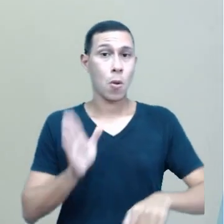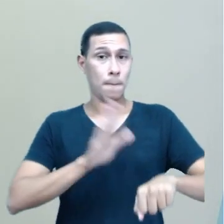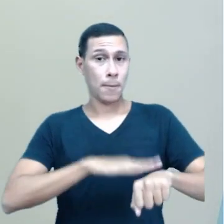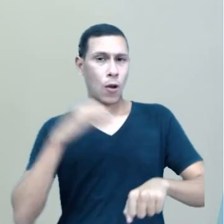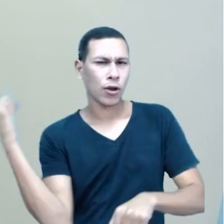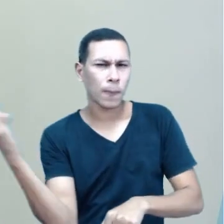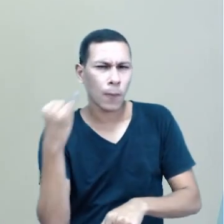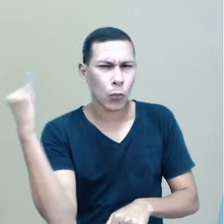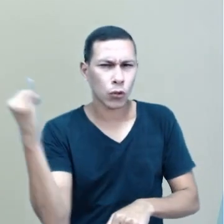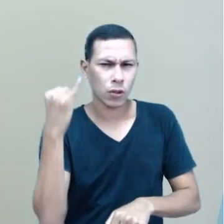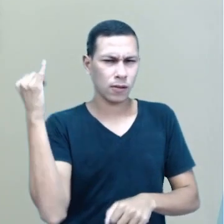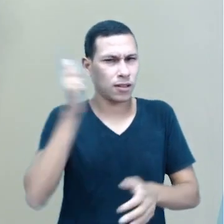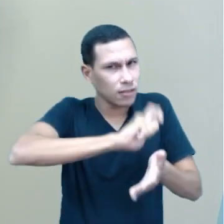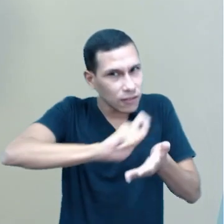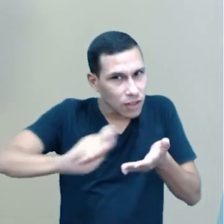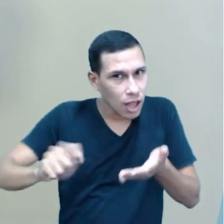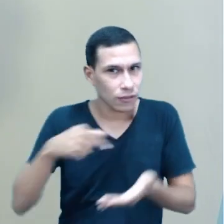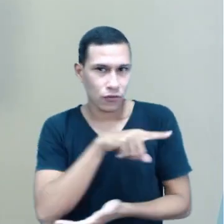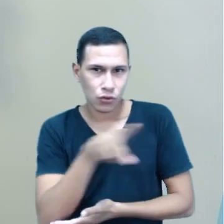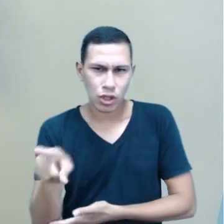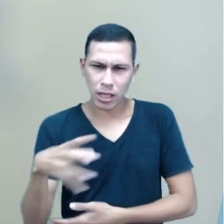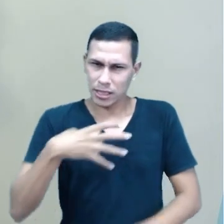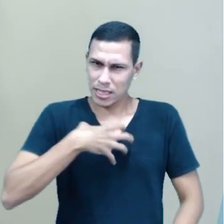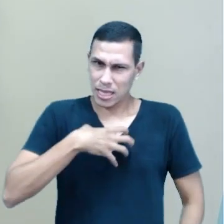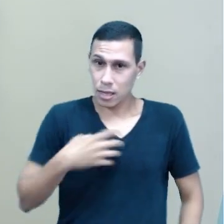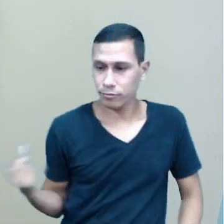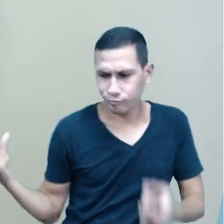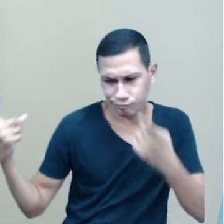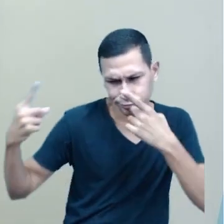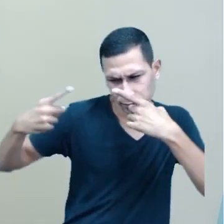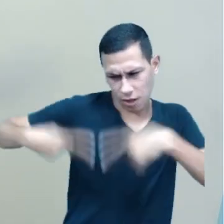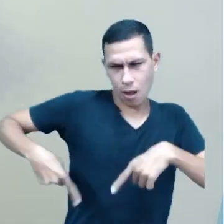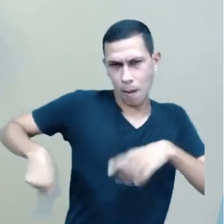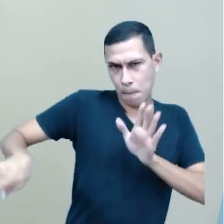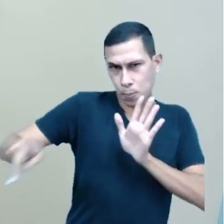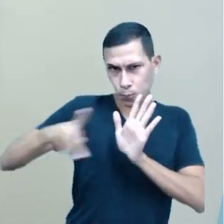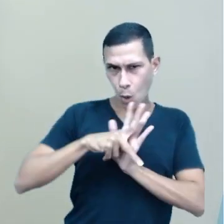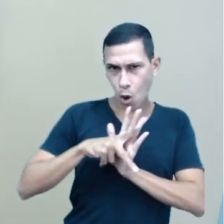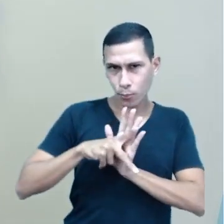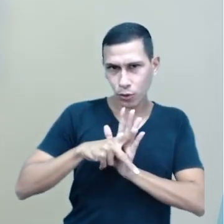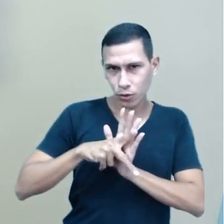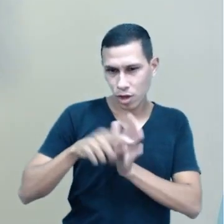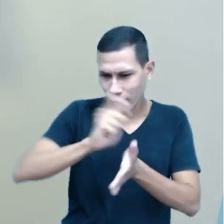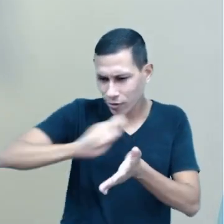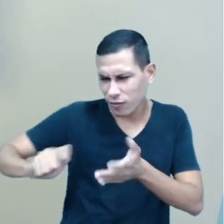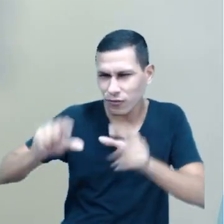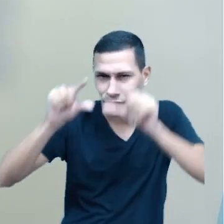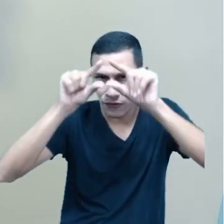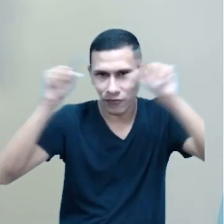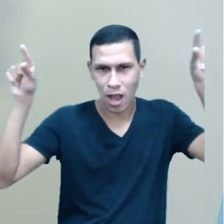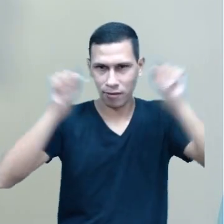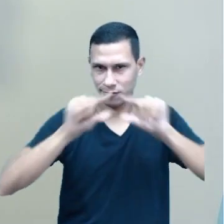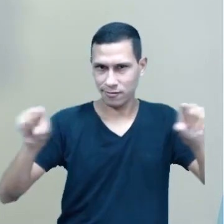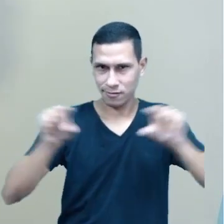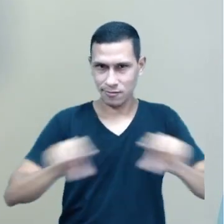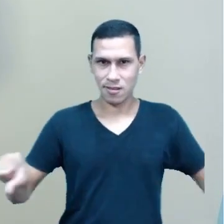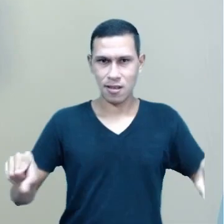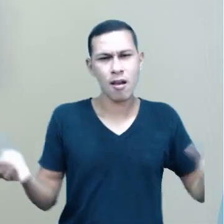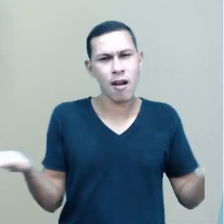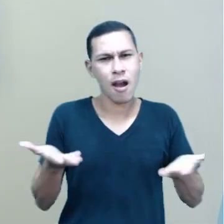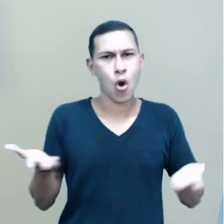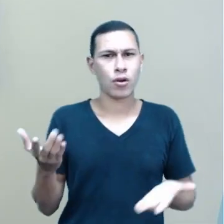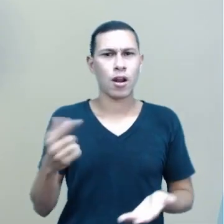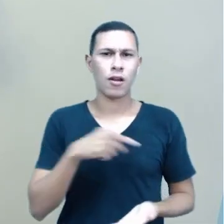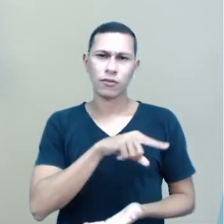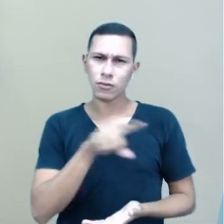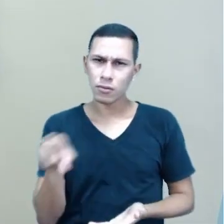exercício é que vocês se sentissem desafiados a construir frases que nesse momento tivessem